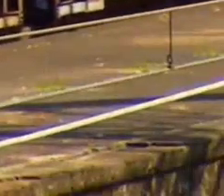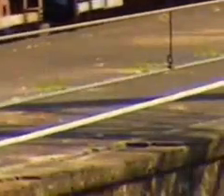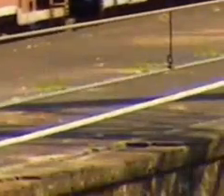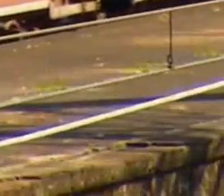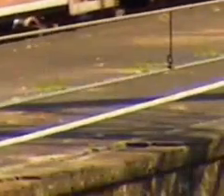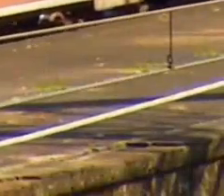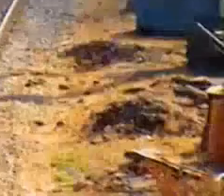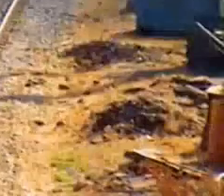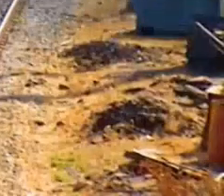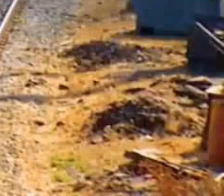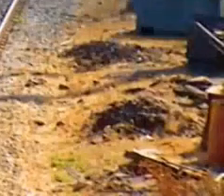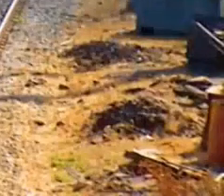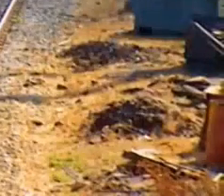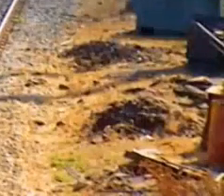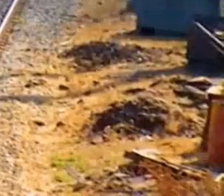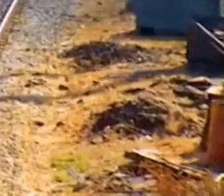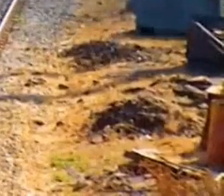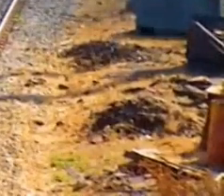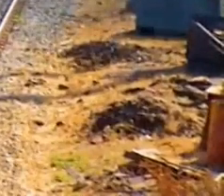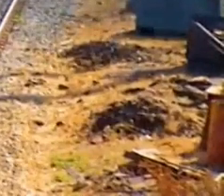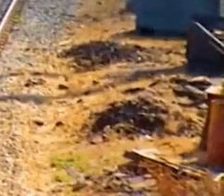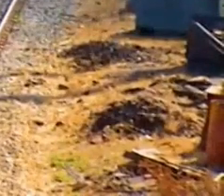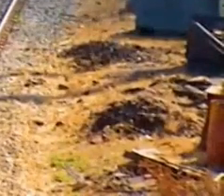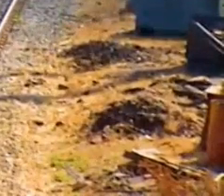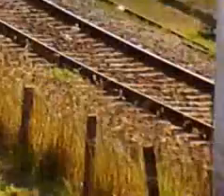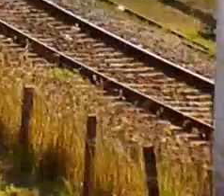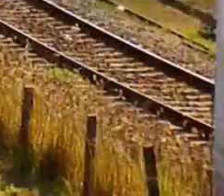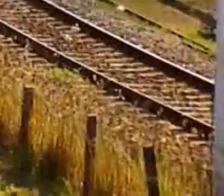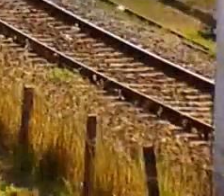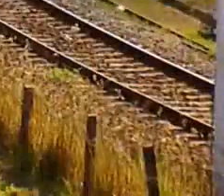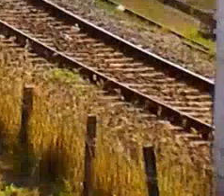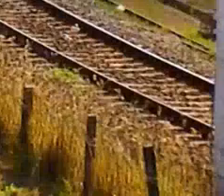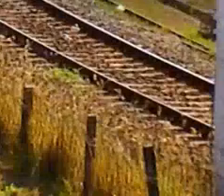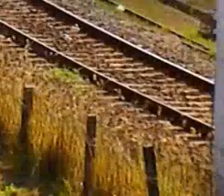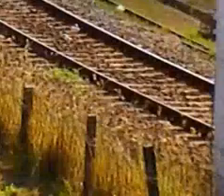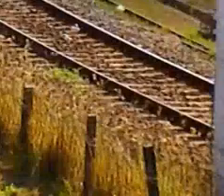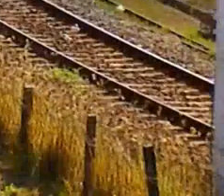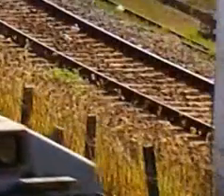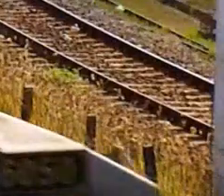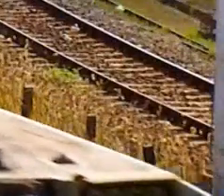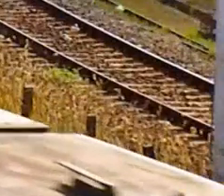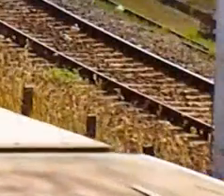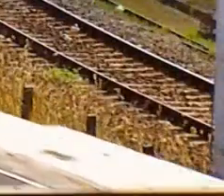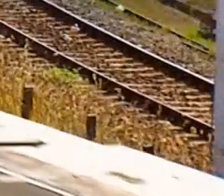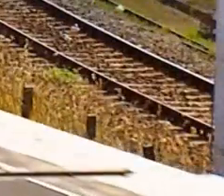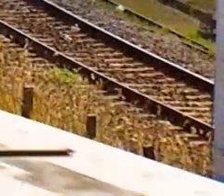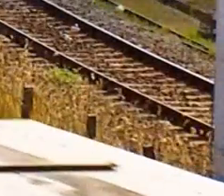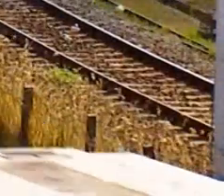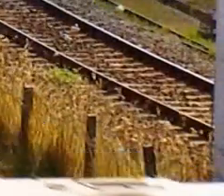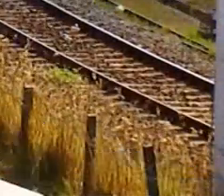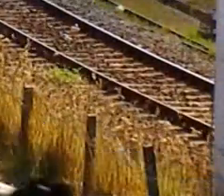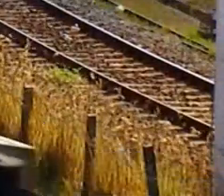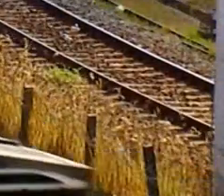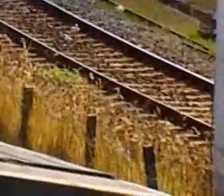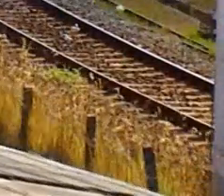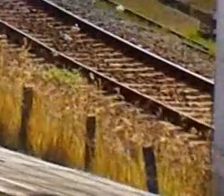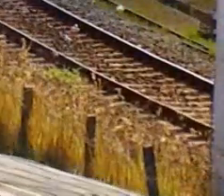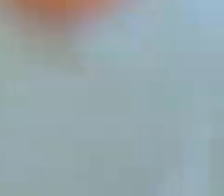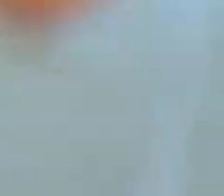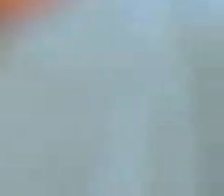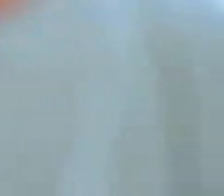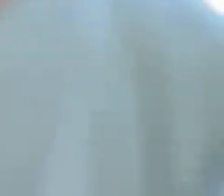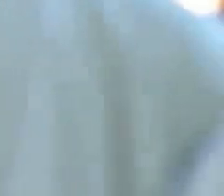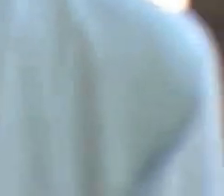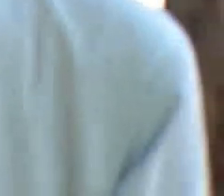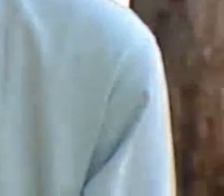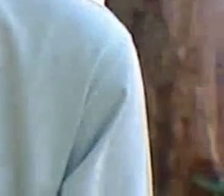Gerais a atual reabertura das negociações abre oportunidade para que o estado receba o investimento devido